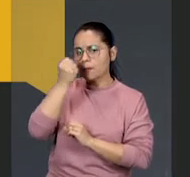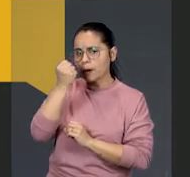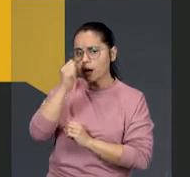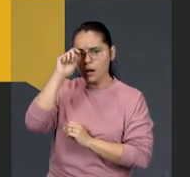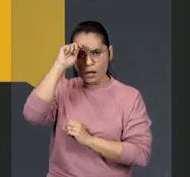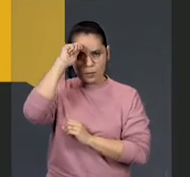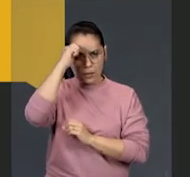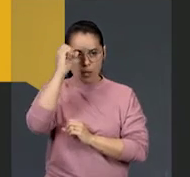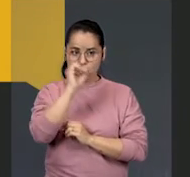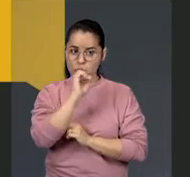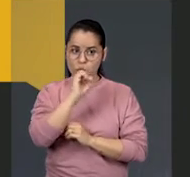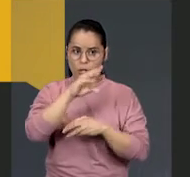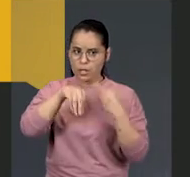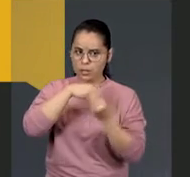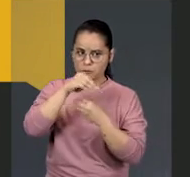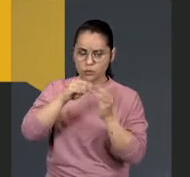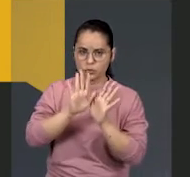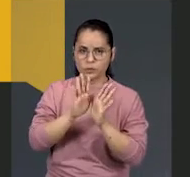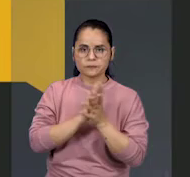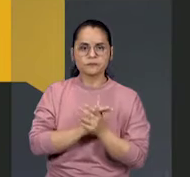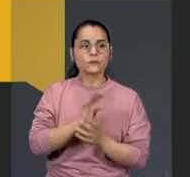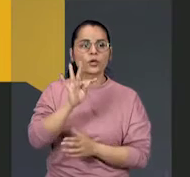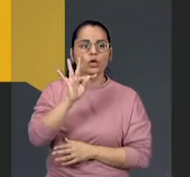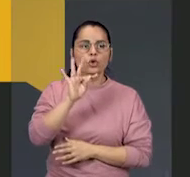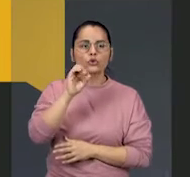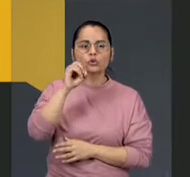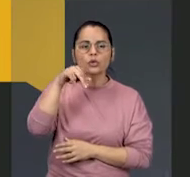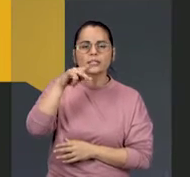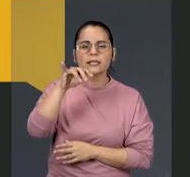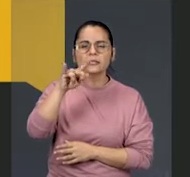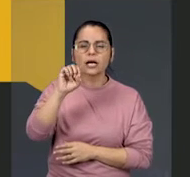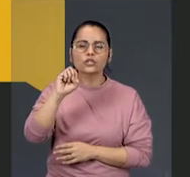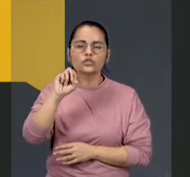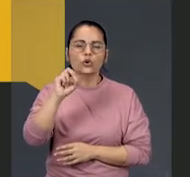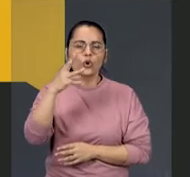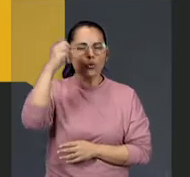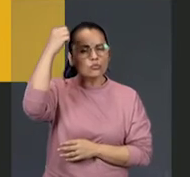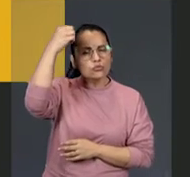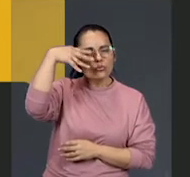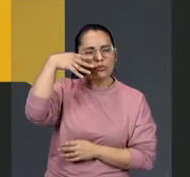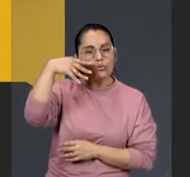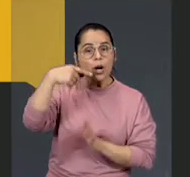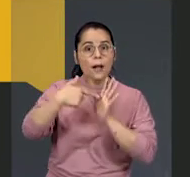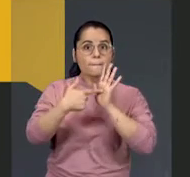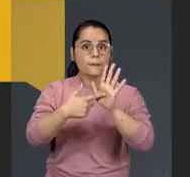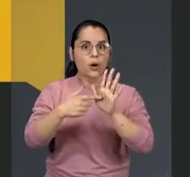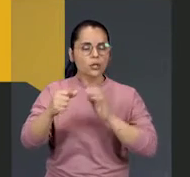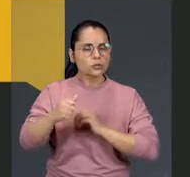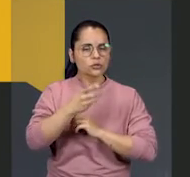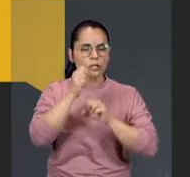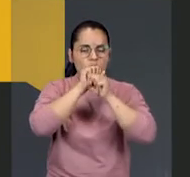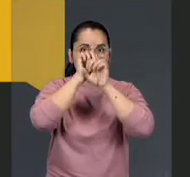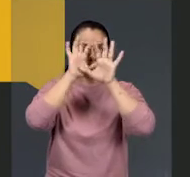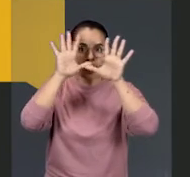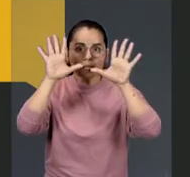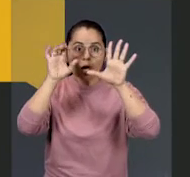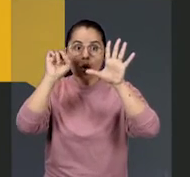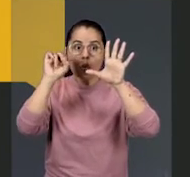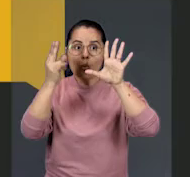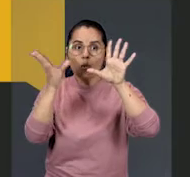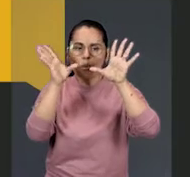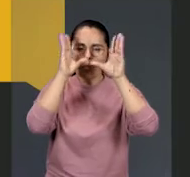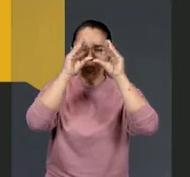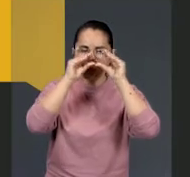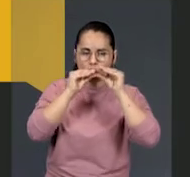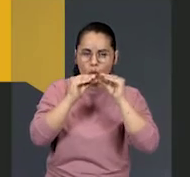ou preto. Tonalidade ou luminosidade aponta o grau de claridade ou escuridão